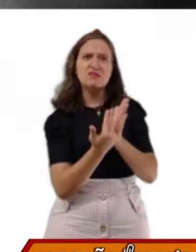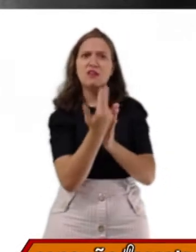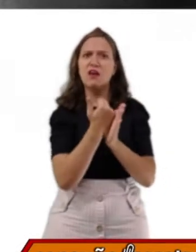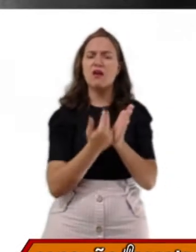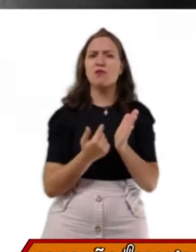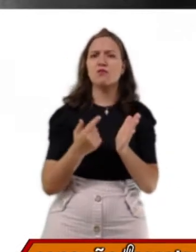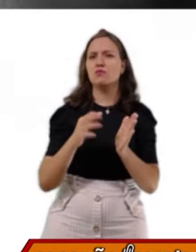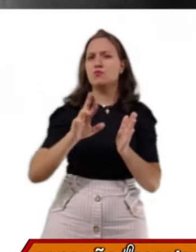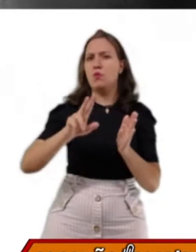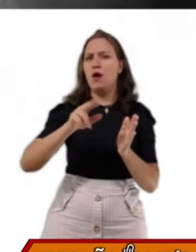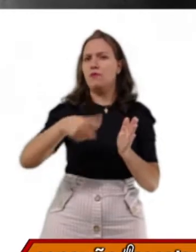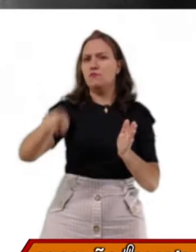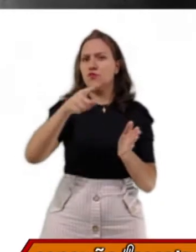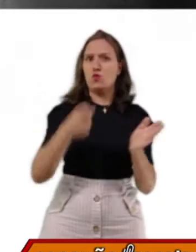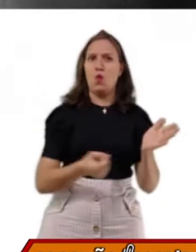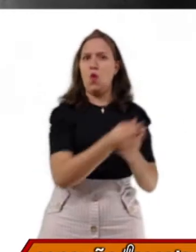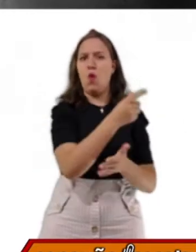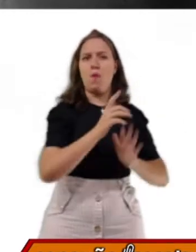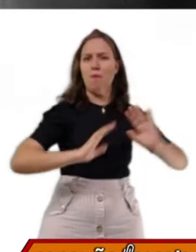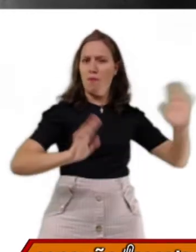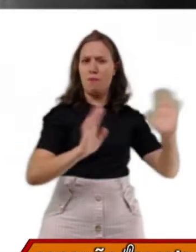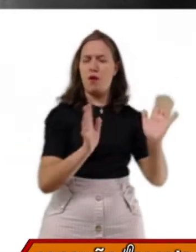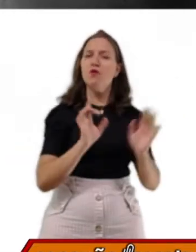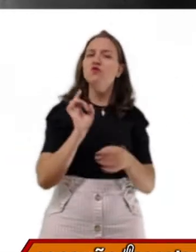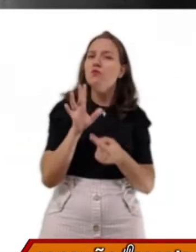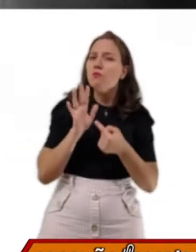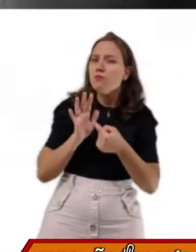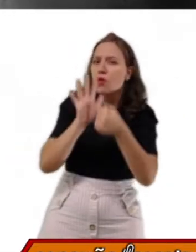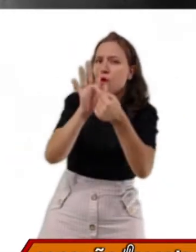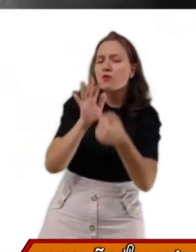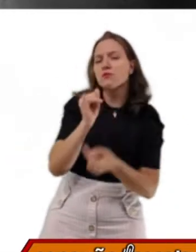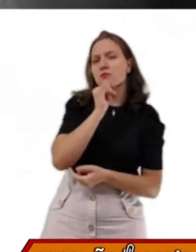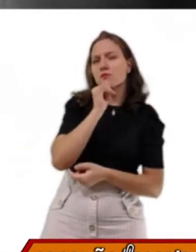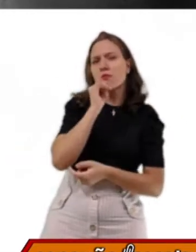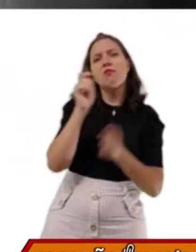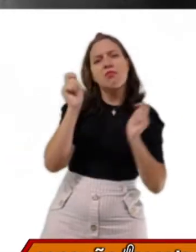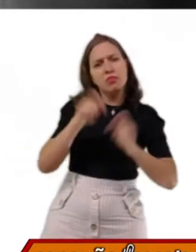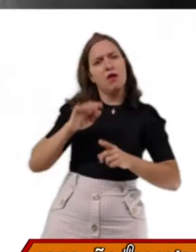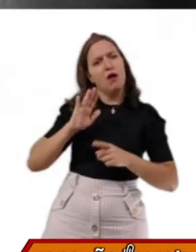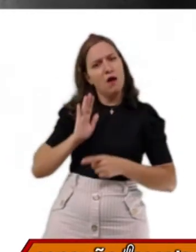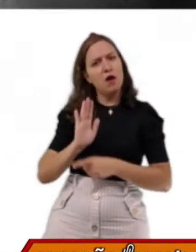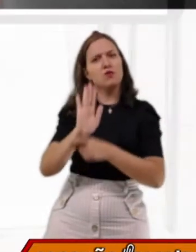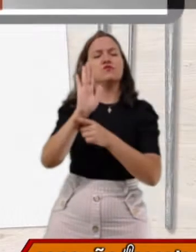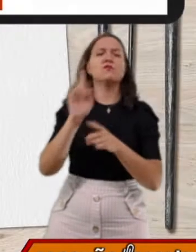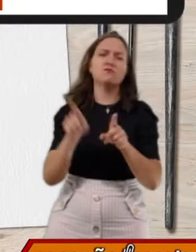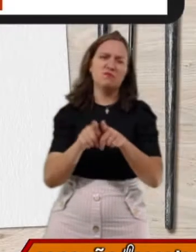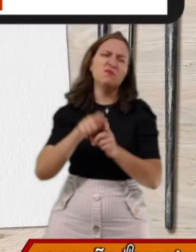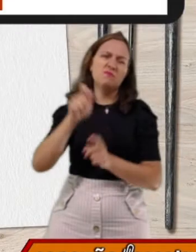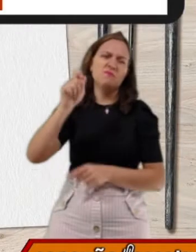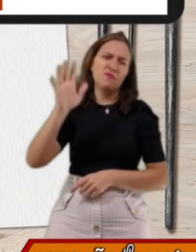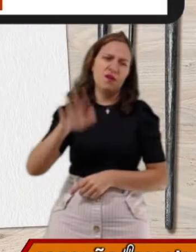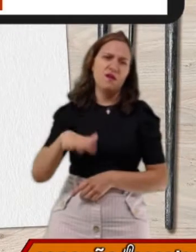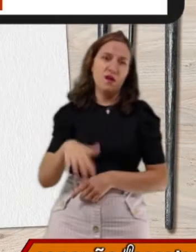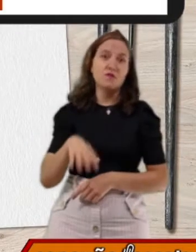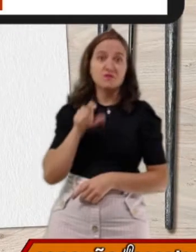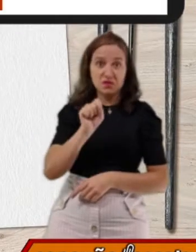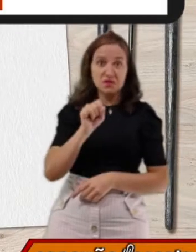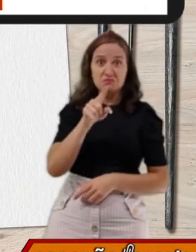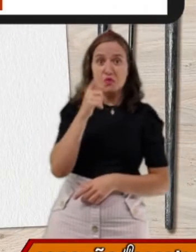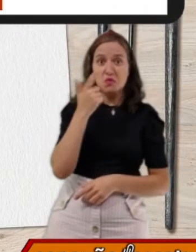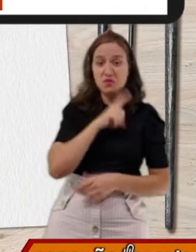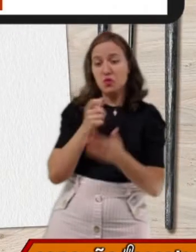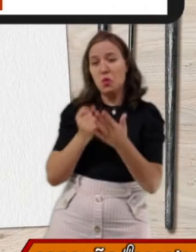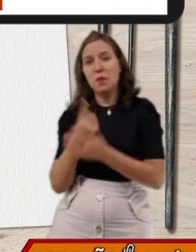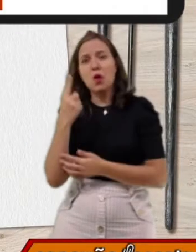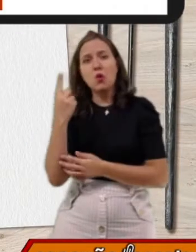comprar mas eu quero te apresentar alguns materiais que vão te ajudar muito e que inclusive são muito baratos então se você conseguir comprar